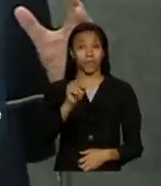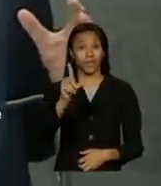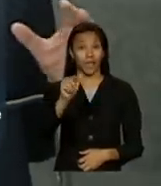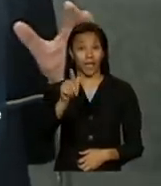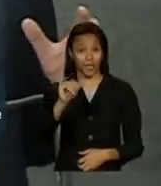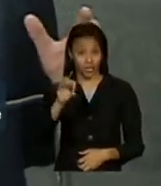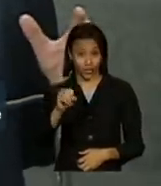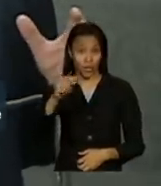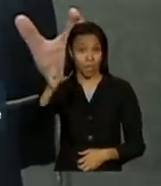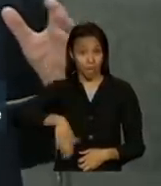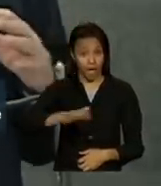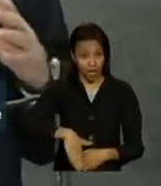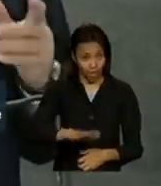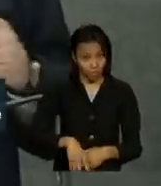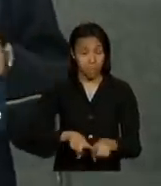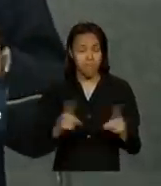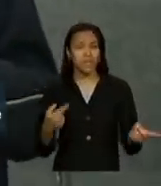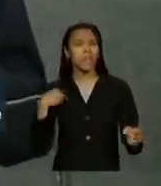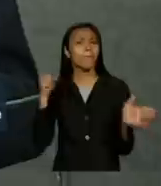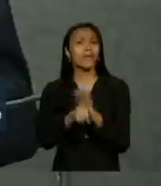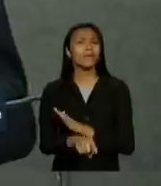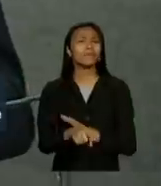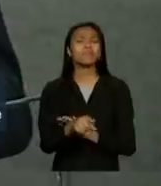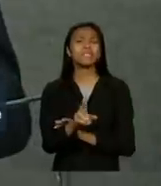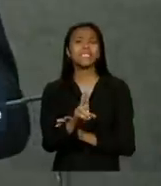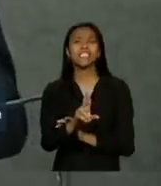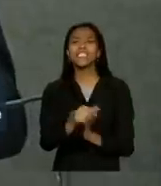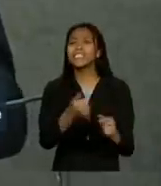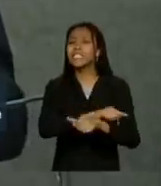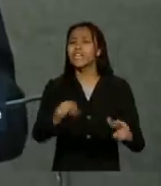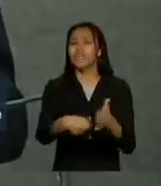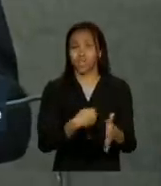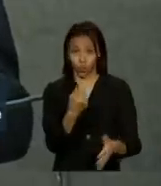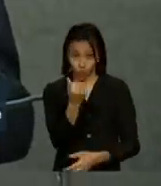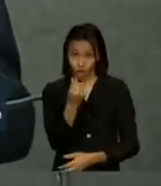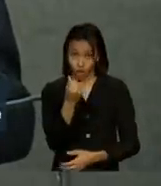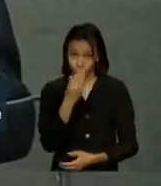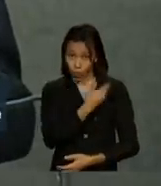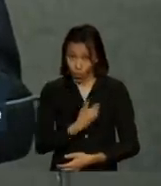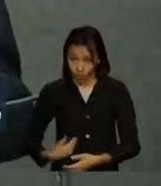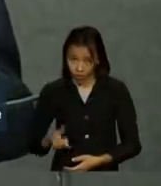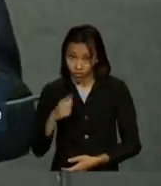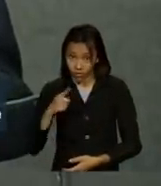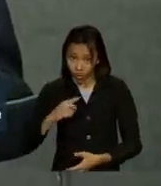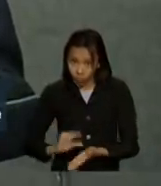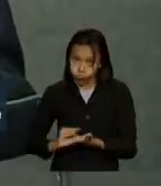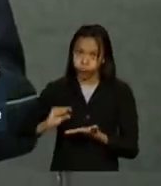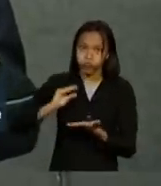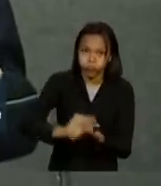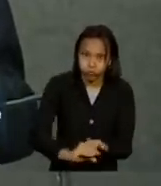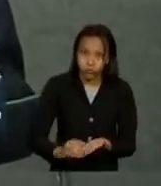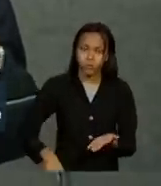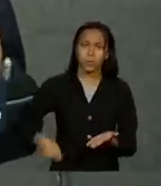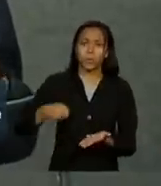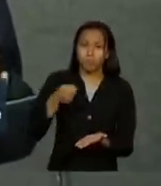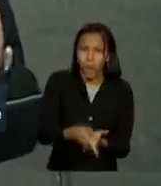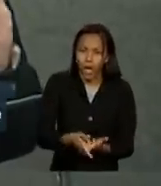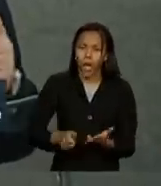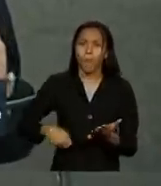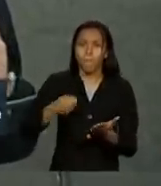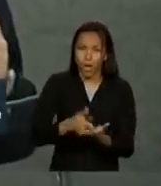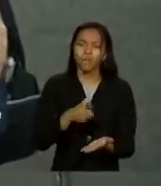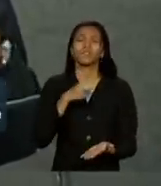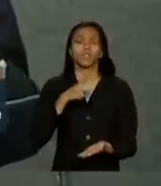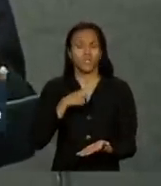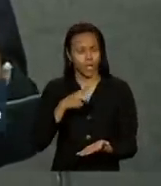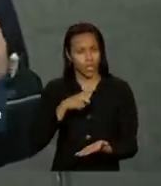mas eh a pergunta que ninguém faz se o dinheiro do governo não tem custo o dinheiro do governo tem